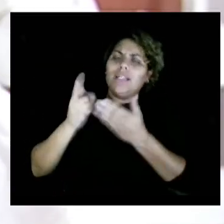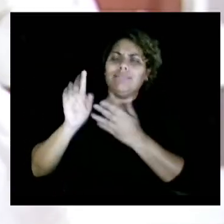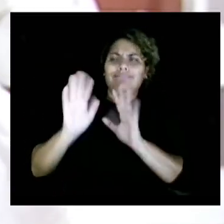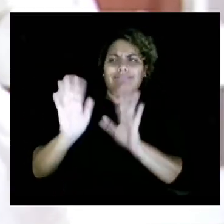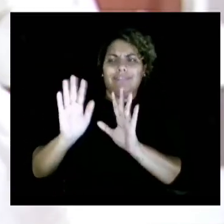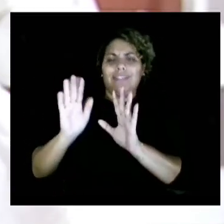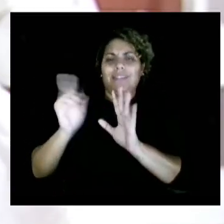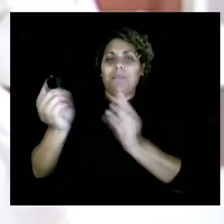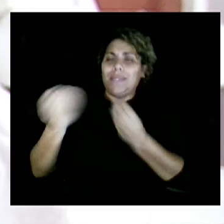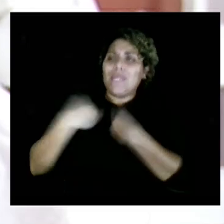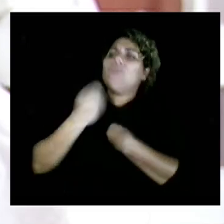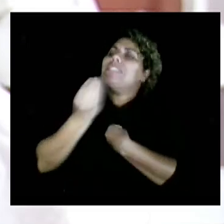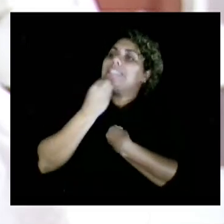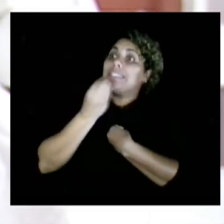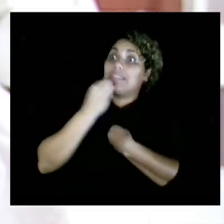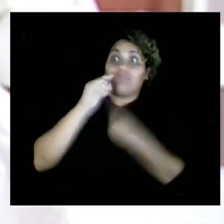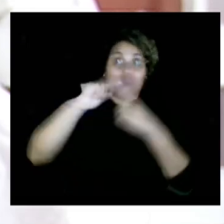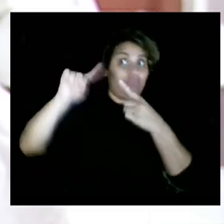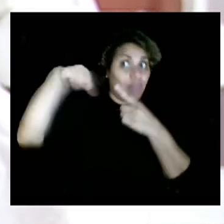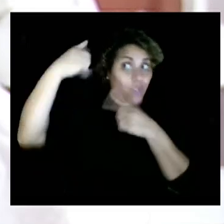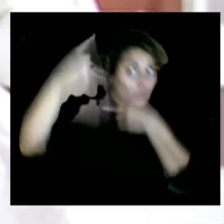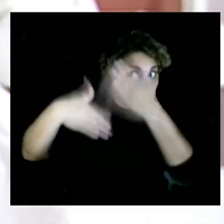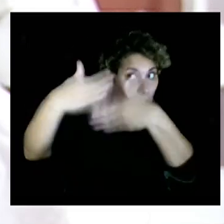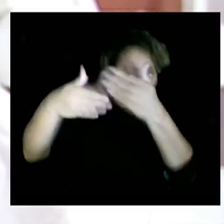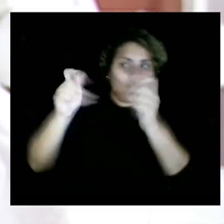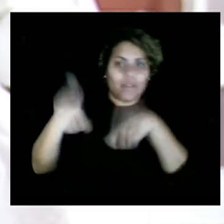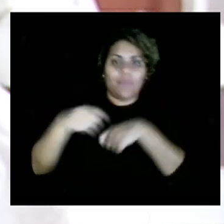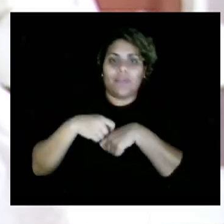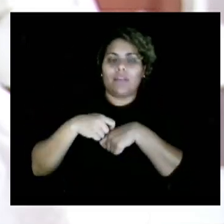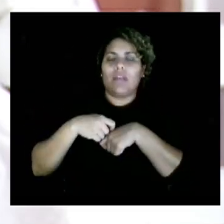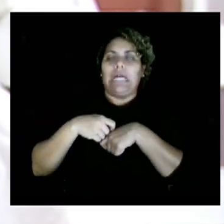Ia começar em agosto ou